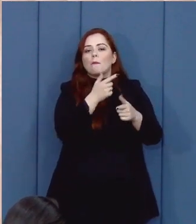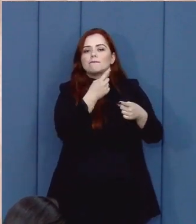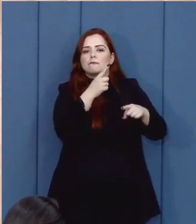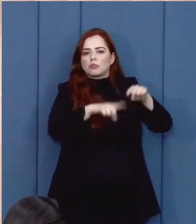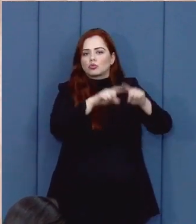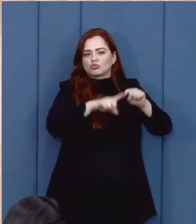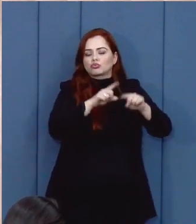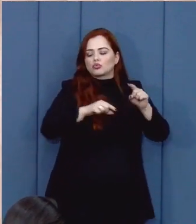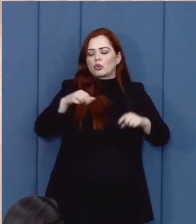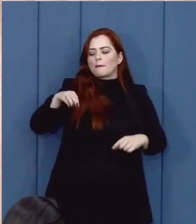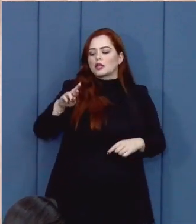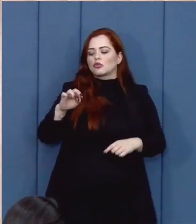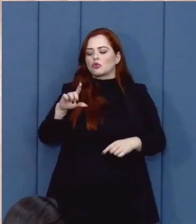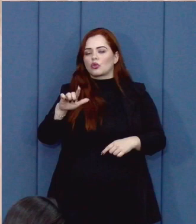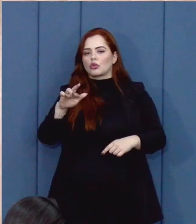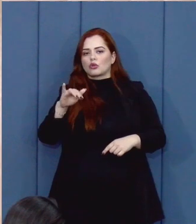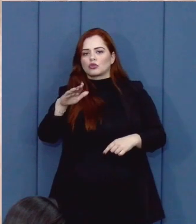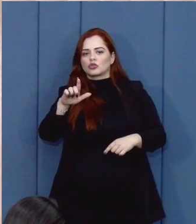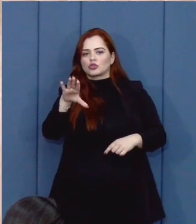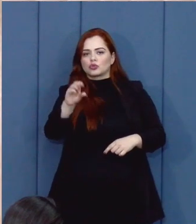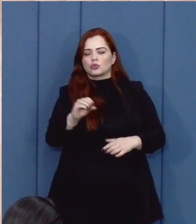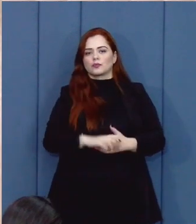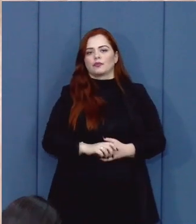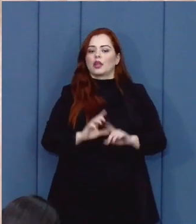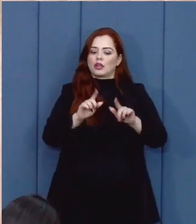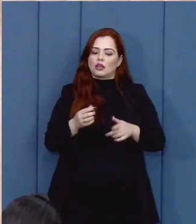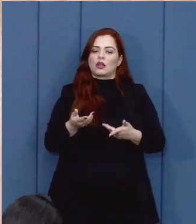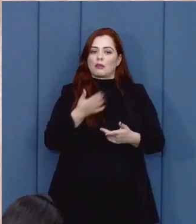Tudo isso também favorece o comércio internacional de alimentos.